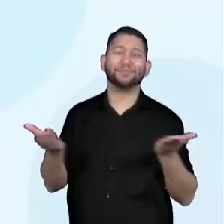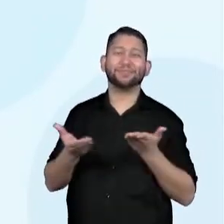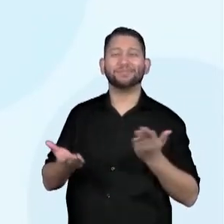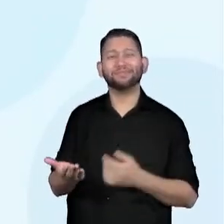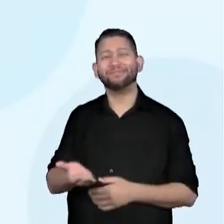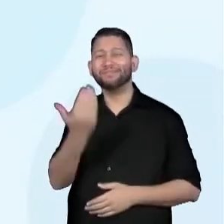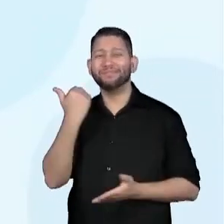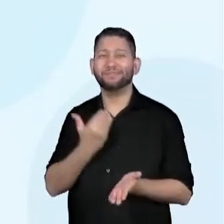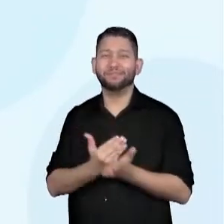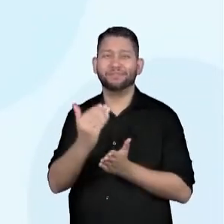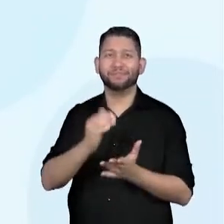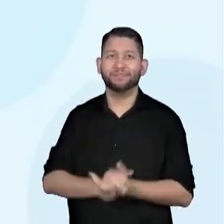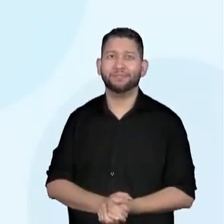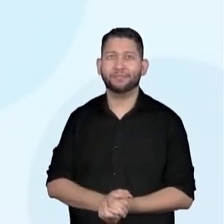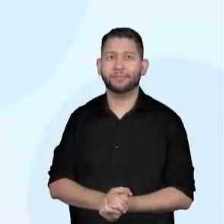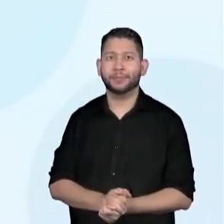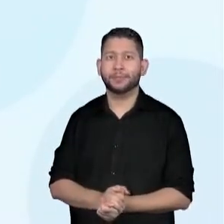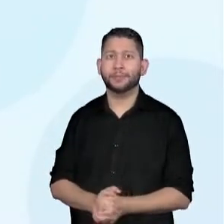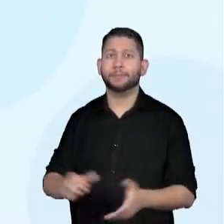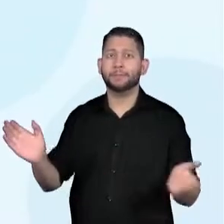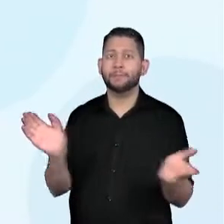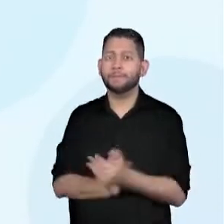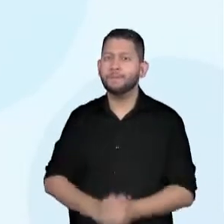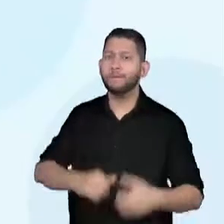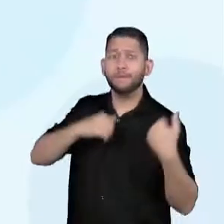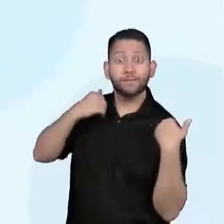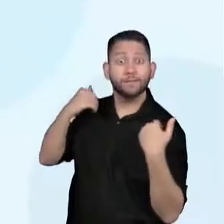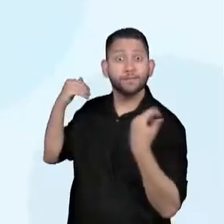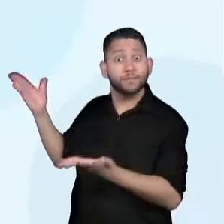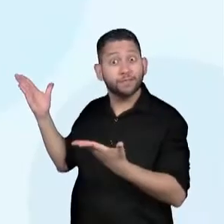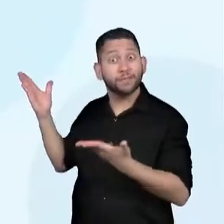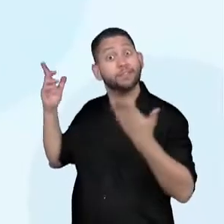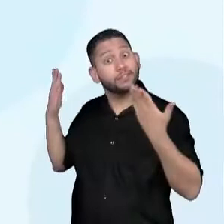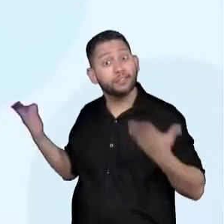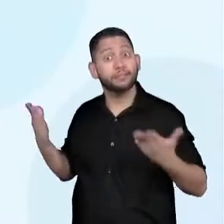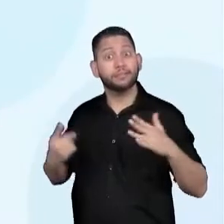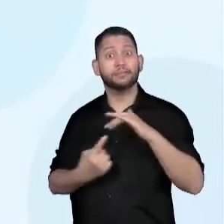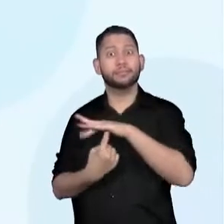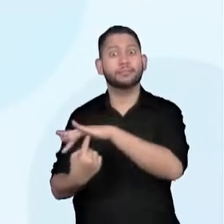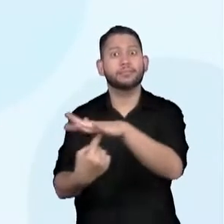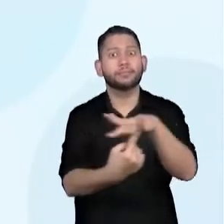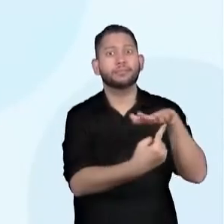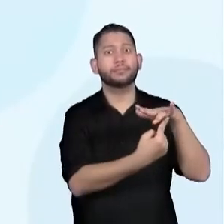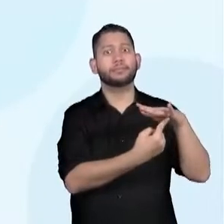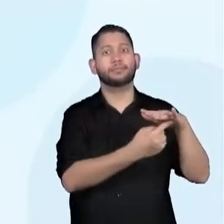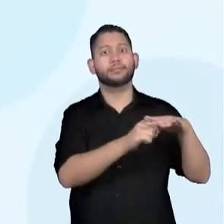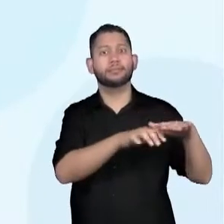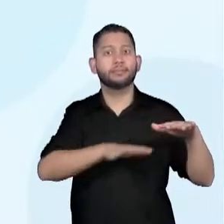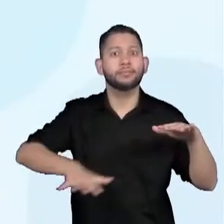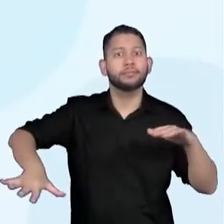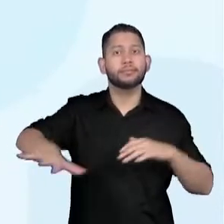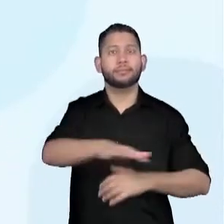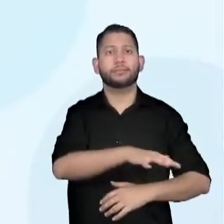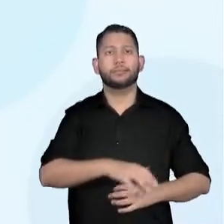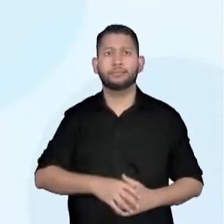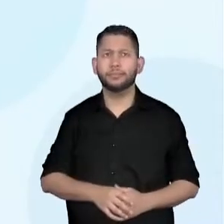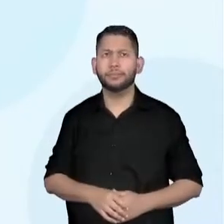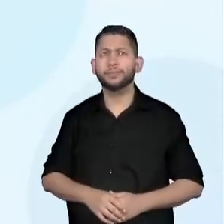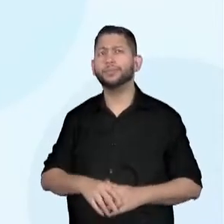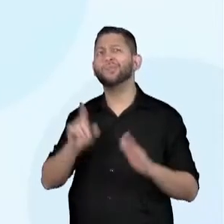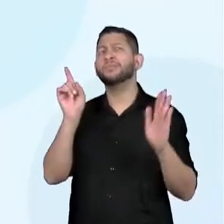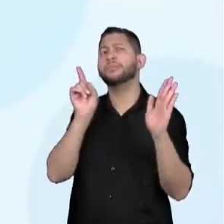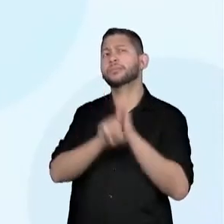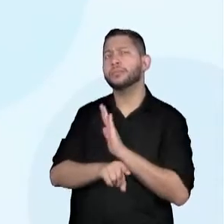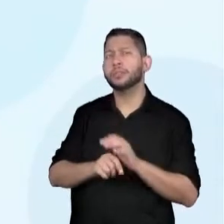com the park, o parque. E tem uma pergunta aqui para vocês, ó. What things can you